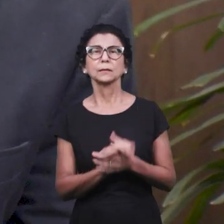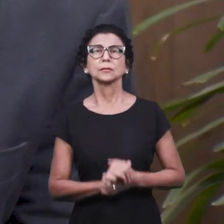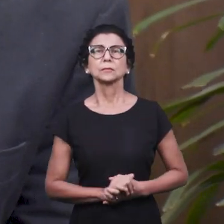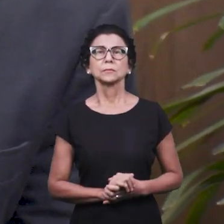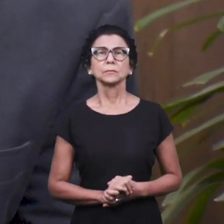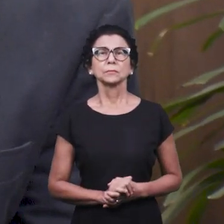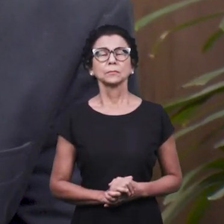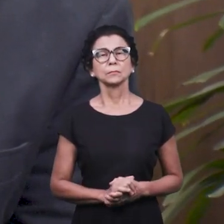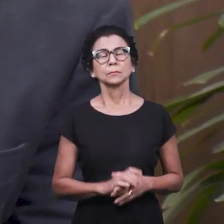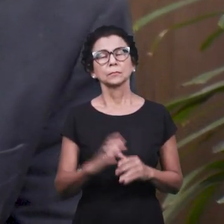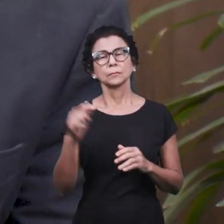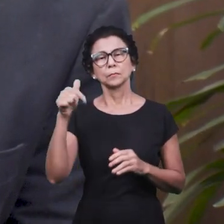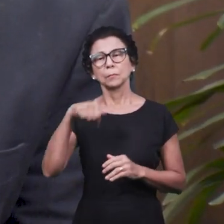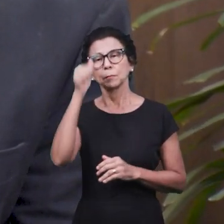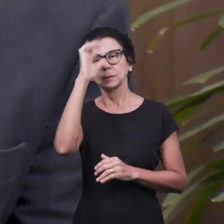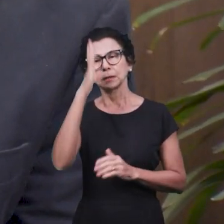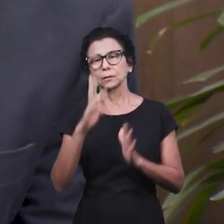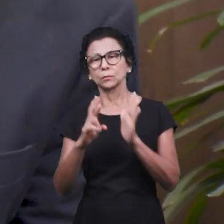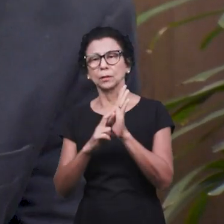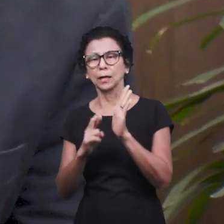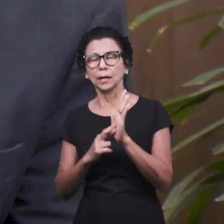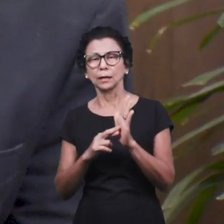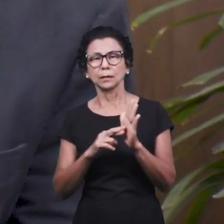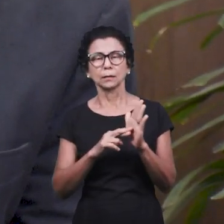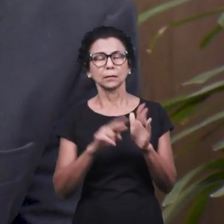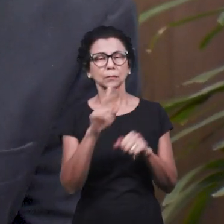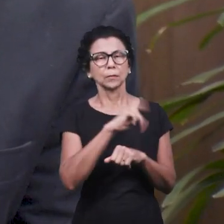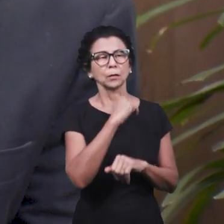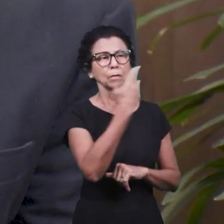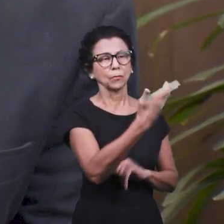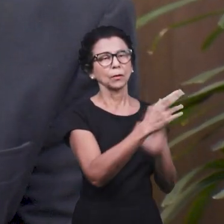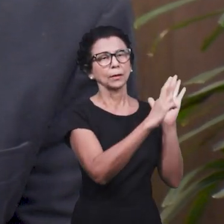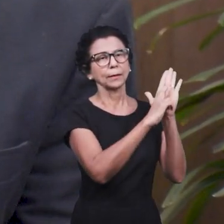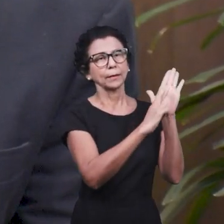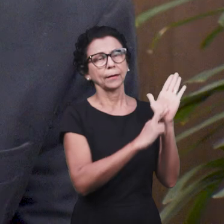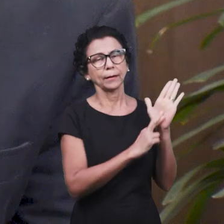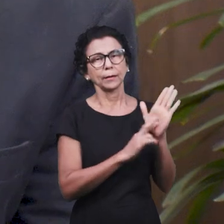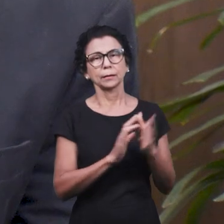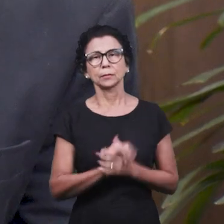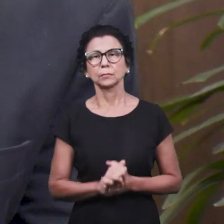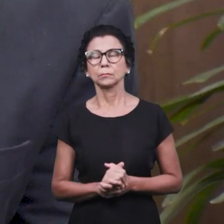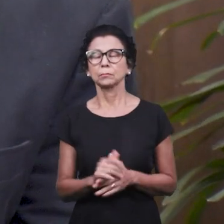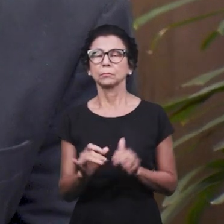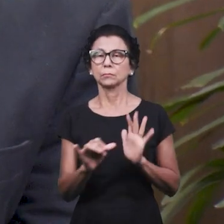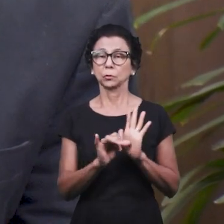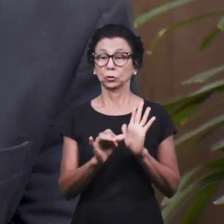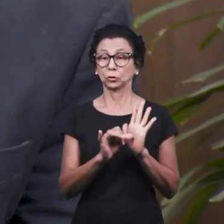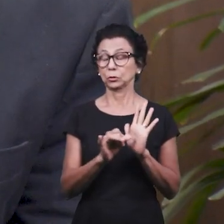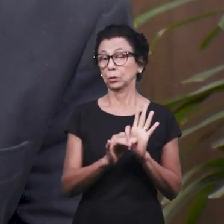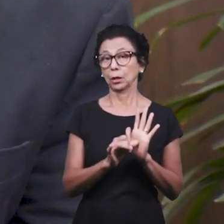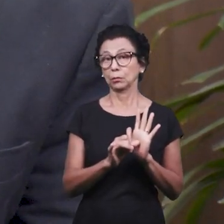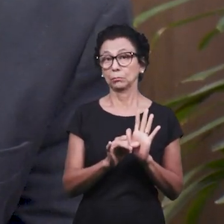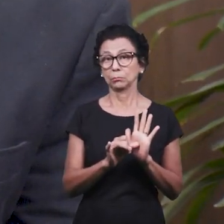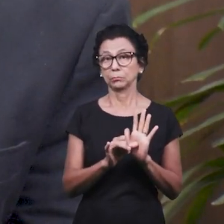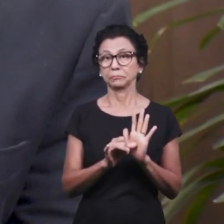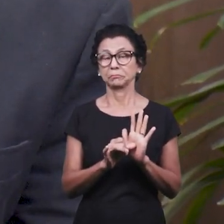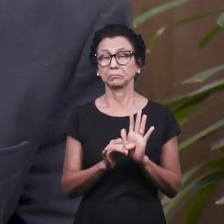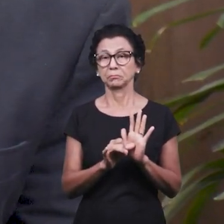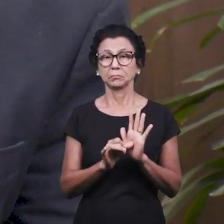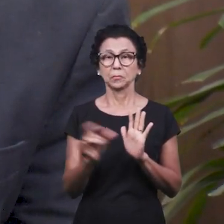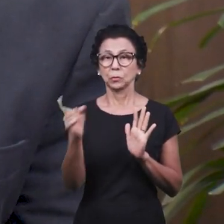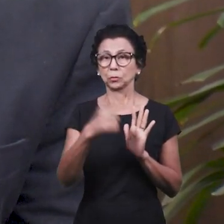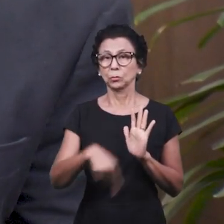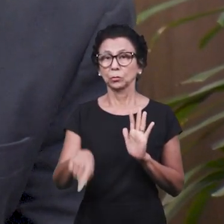lembrando, tem regra aqui, tem regra lá, e existe. Então, o edital, ele é público, participam, quaisquer pessoas